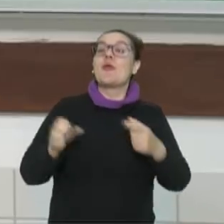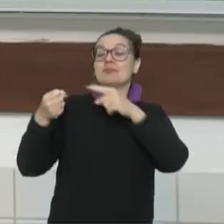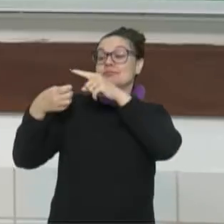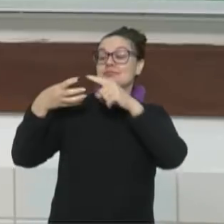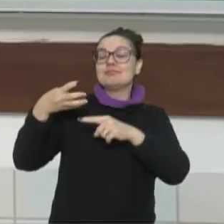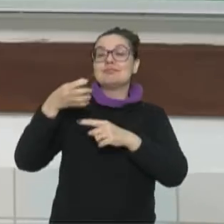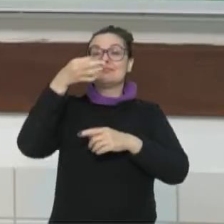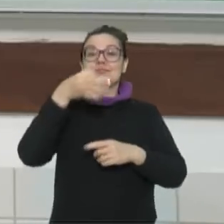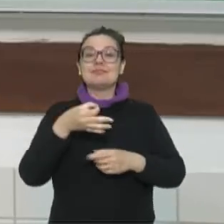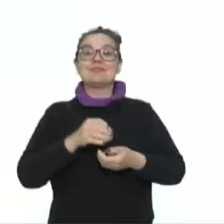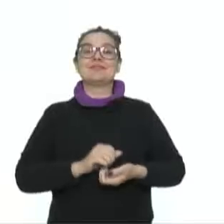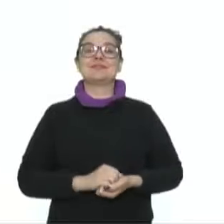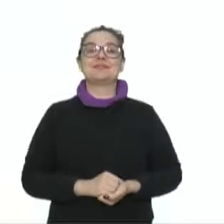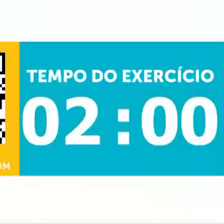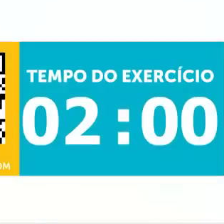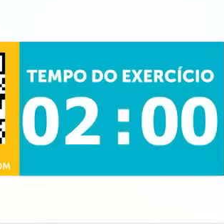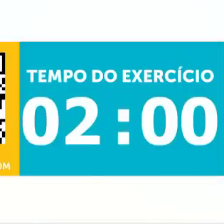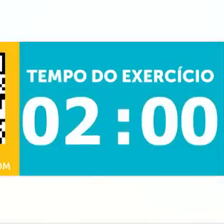alternativa correta?